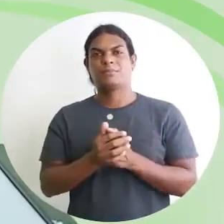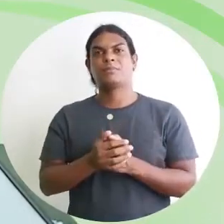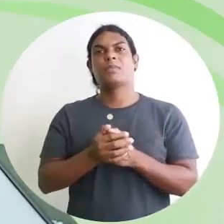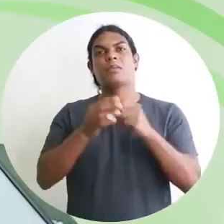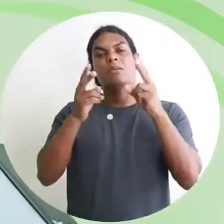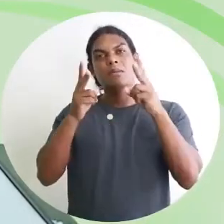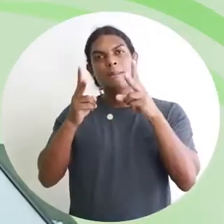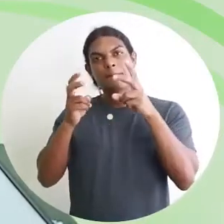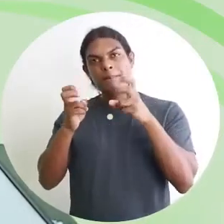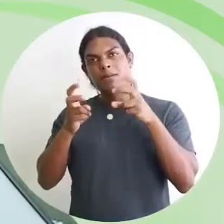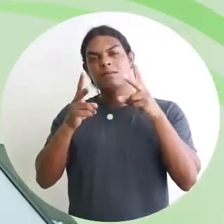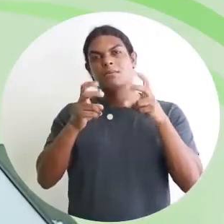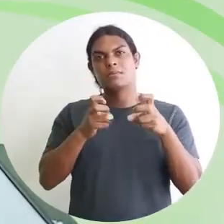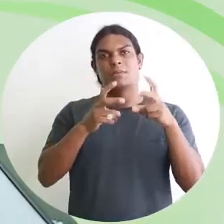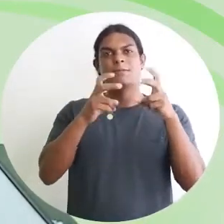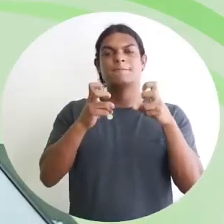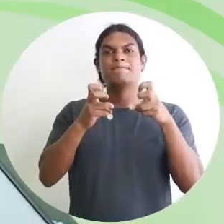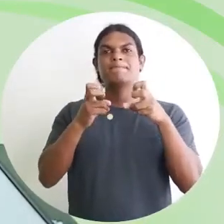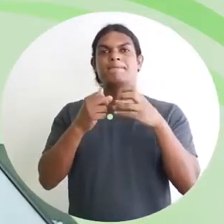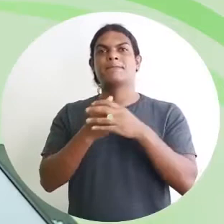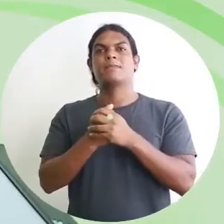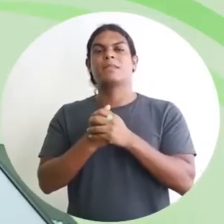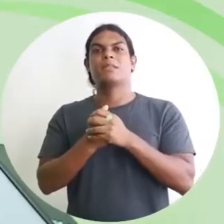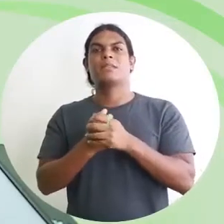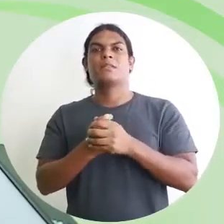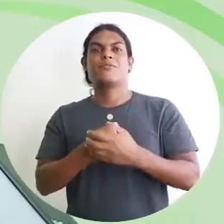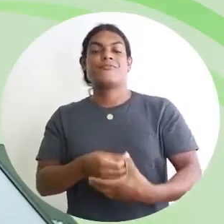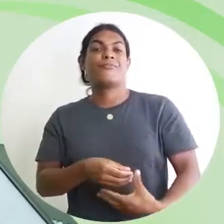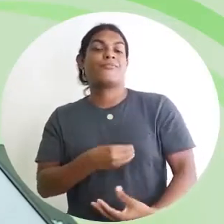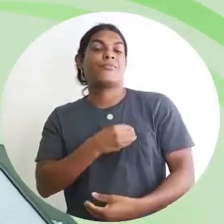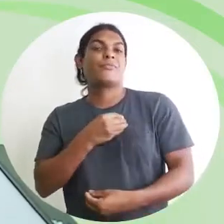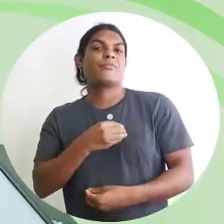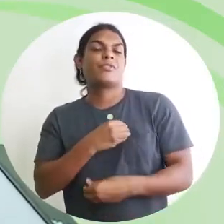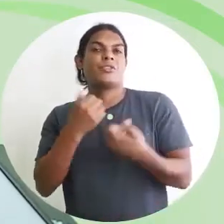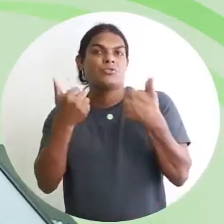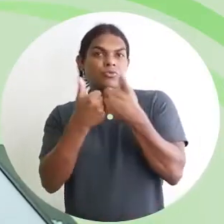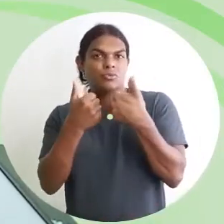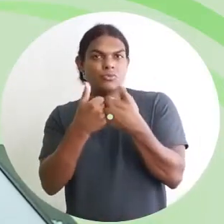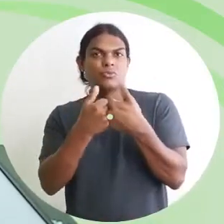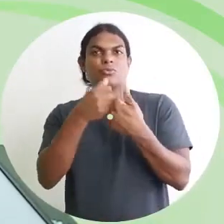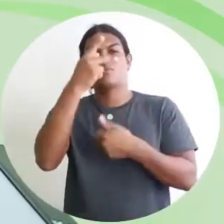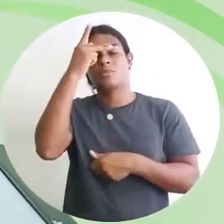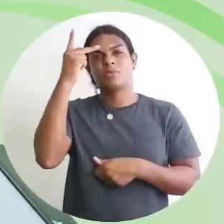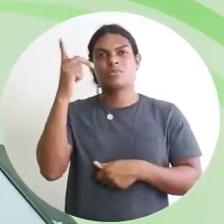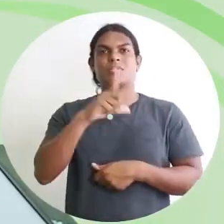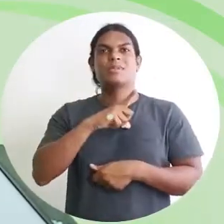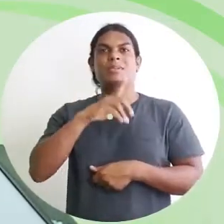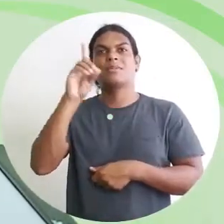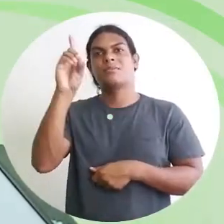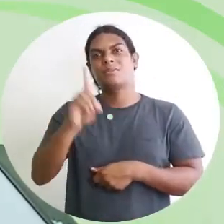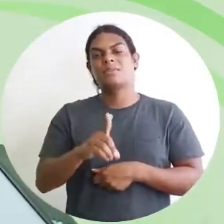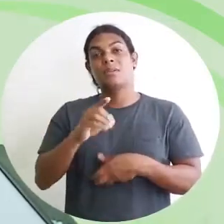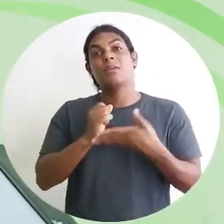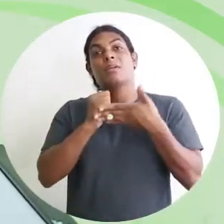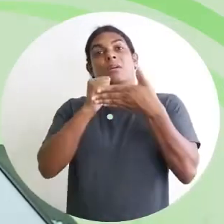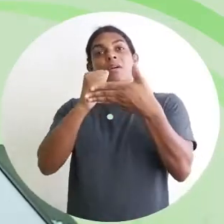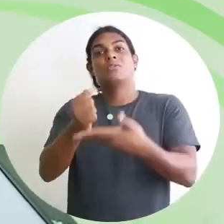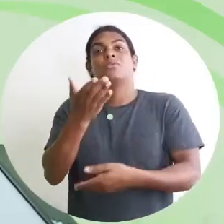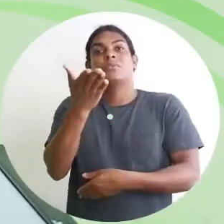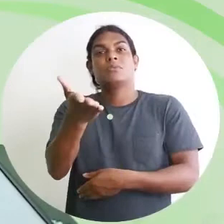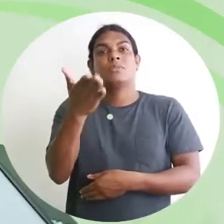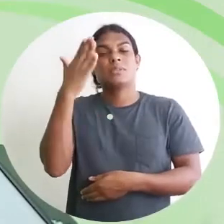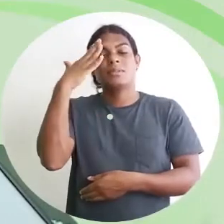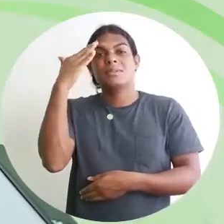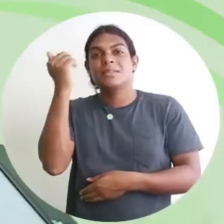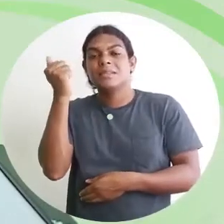gente percebe que a convivência da pessoa junto com a pessoa com deficiência pode ajudar você a